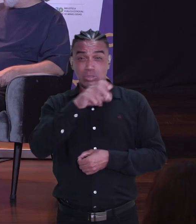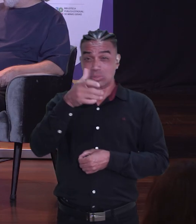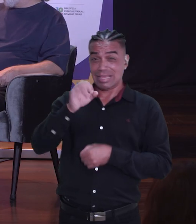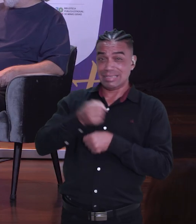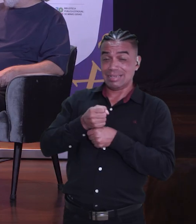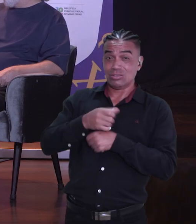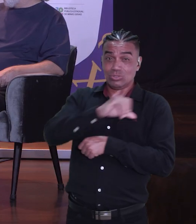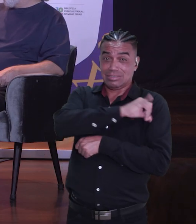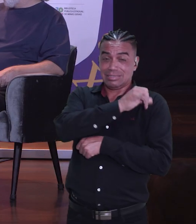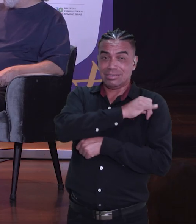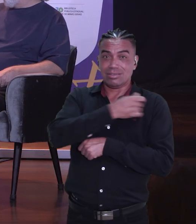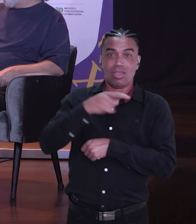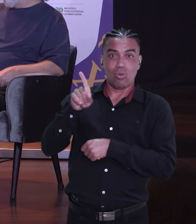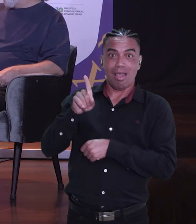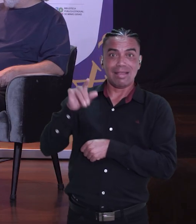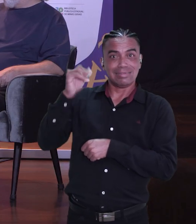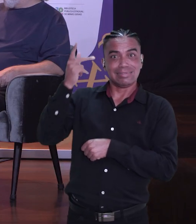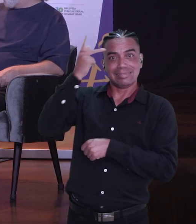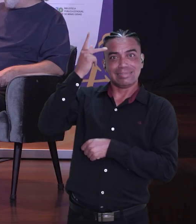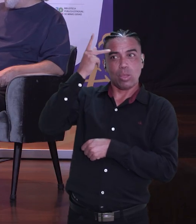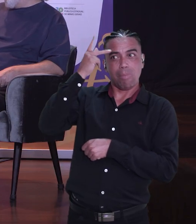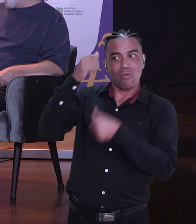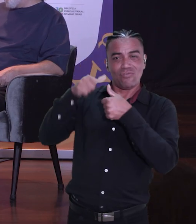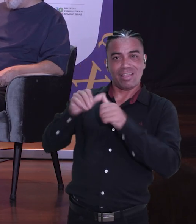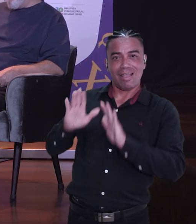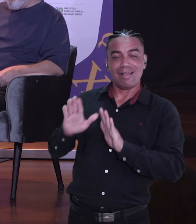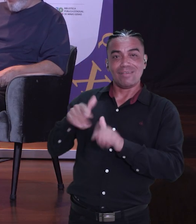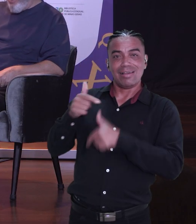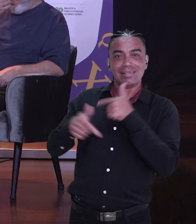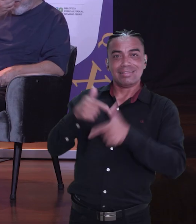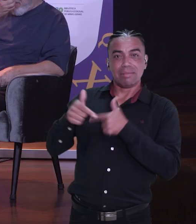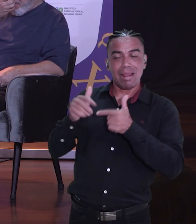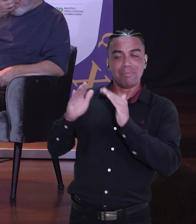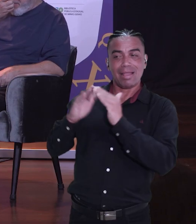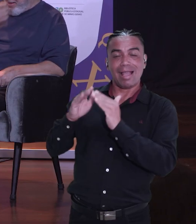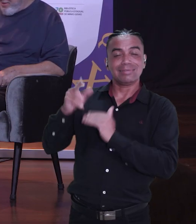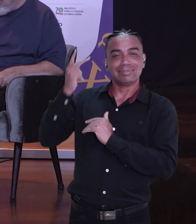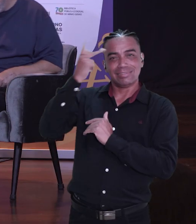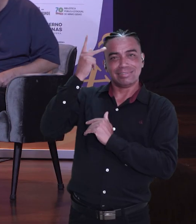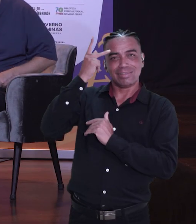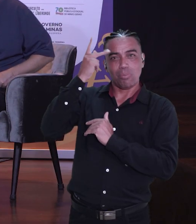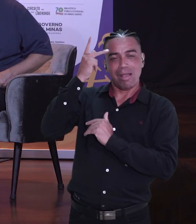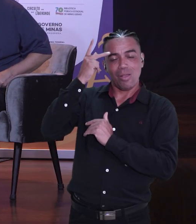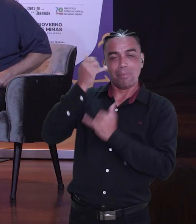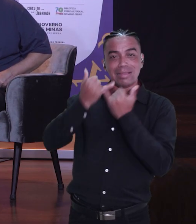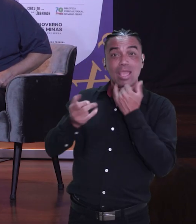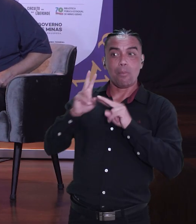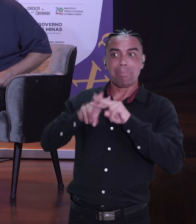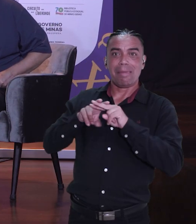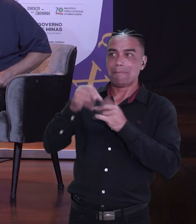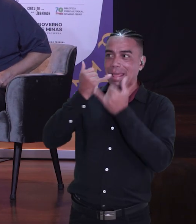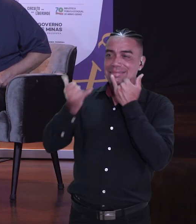ela no Rio, eu nessa época estava cumprindo pena em São Paulo. Eu estava trabalhando e morando lá, então eu estava cumprindo